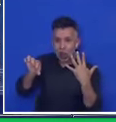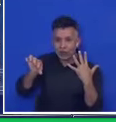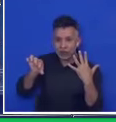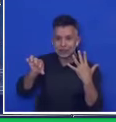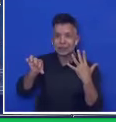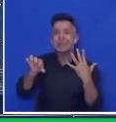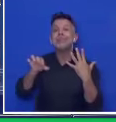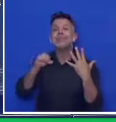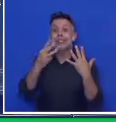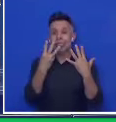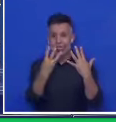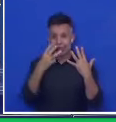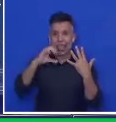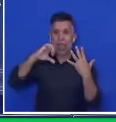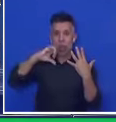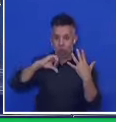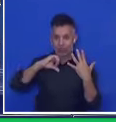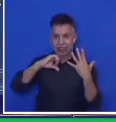39.